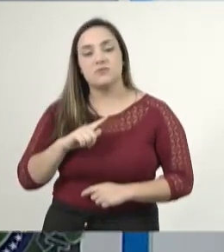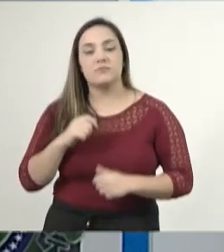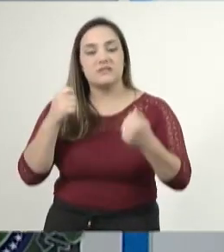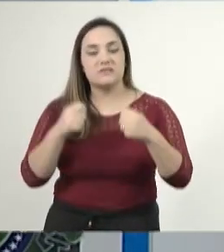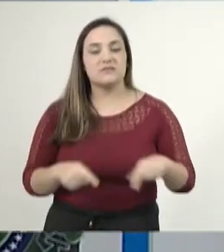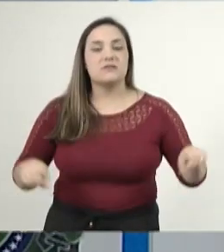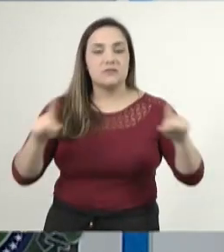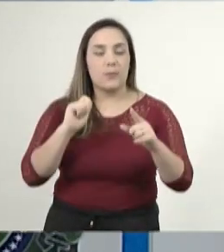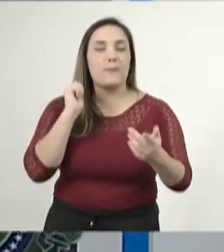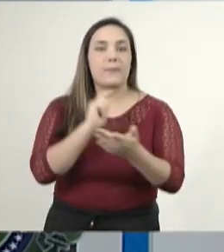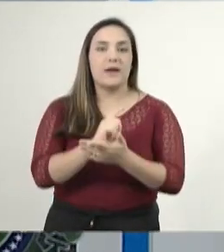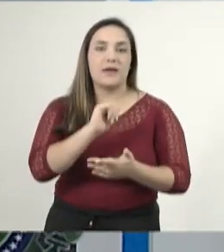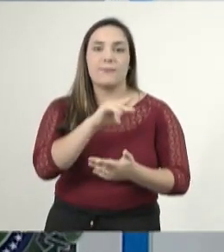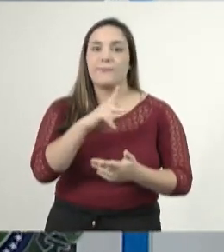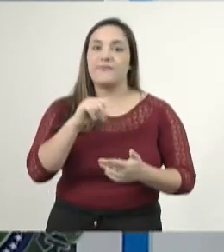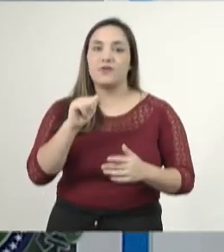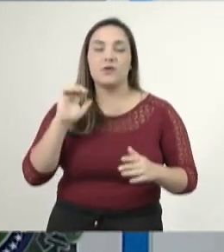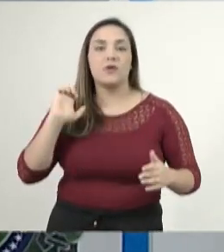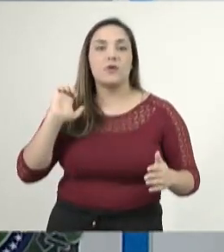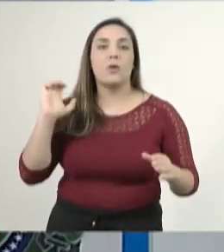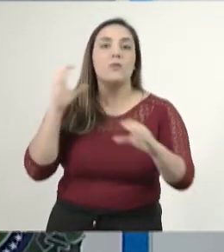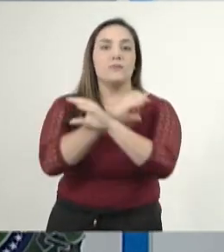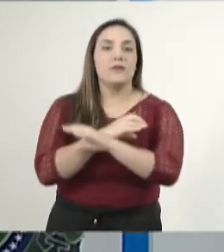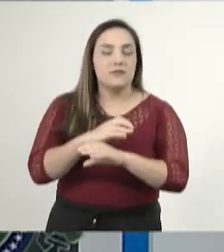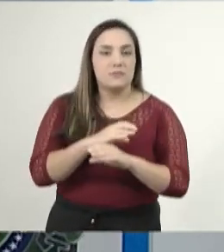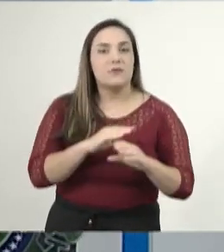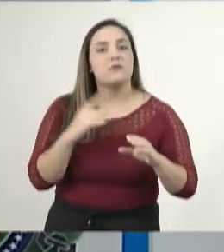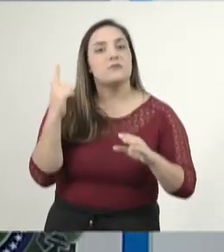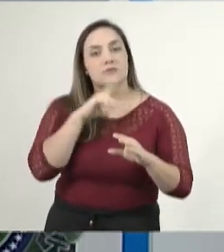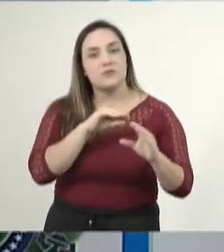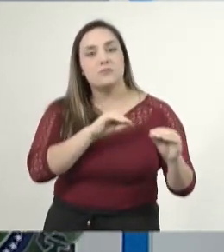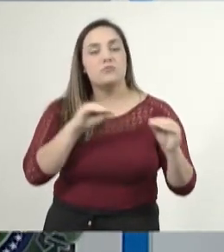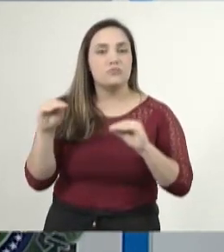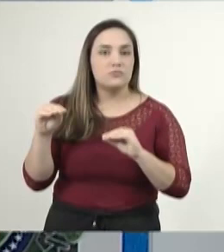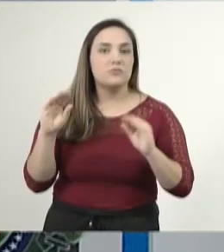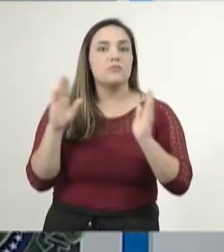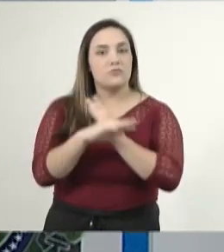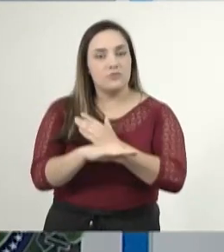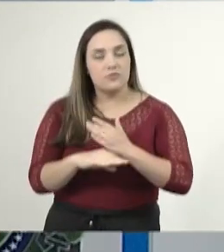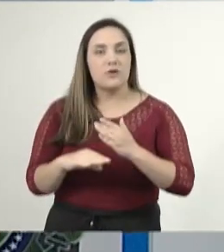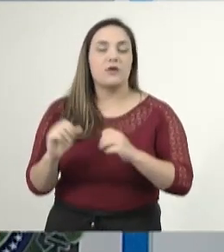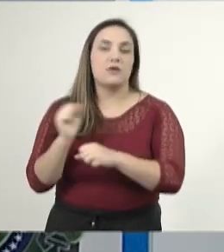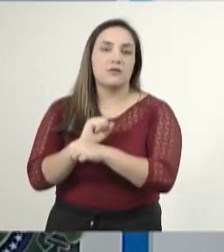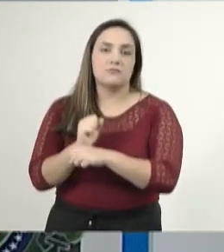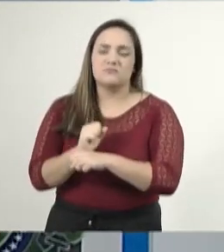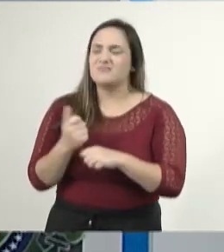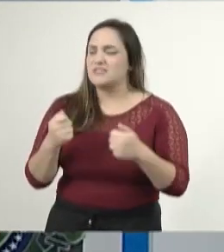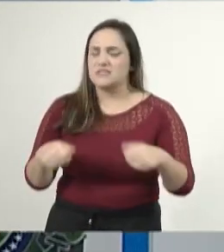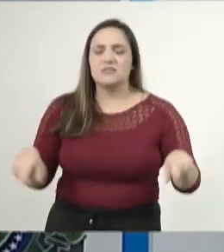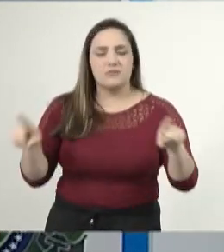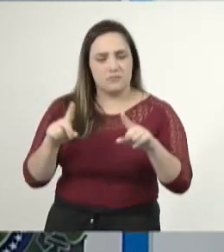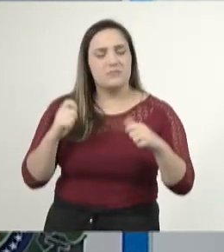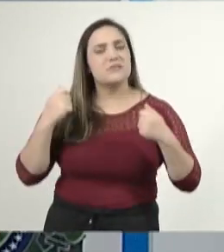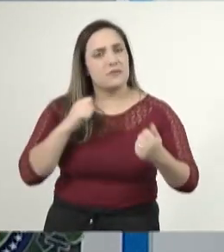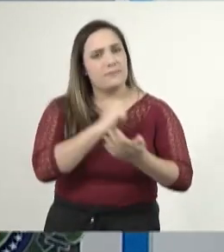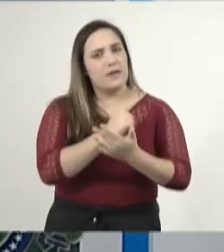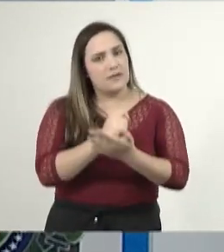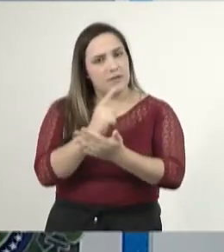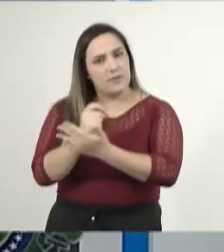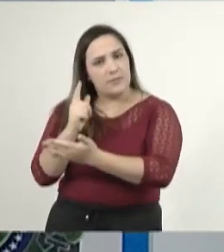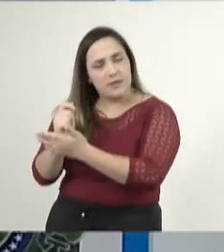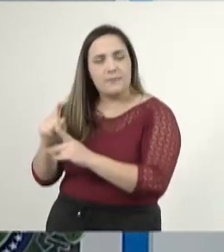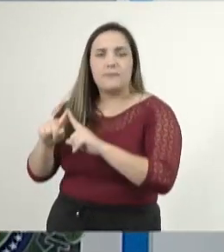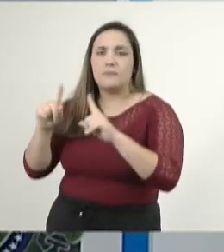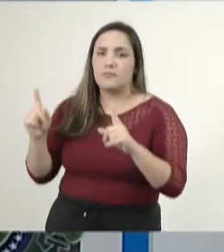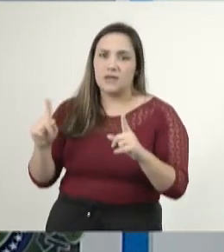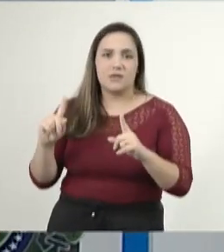não seja um item obrigatório para fazer essa transferência. Não que o imposto deixe de ser devido, as parcelas precisarão continuar sendo pagas, mas que não